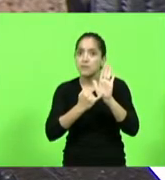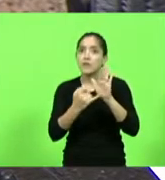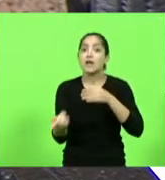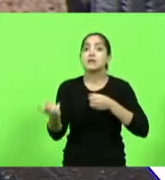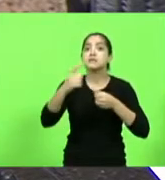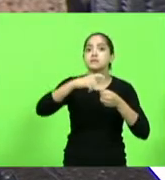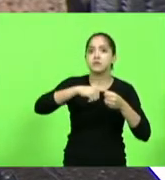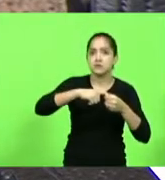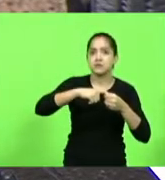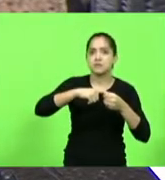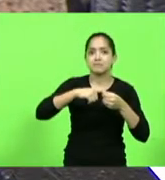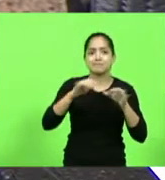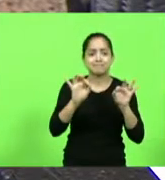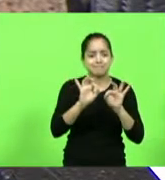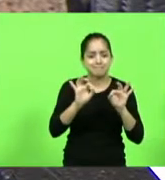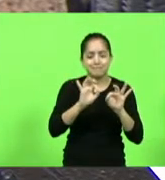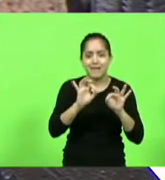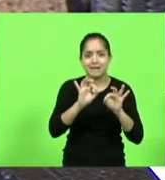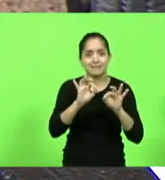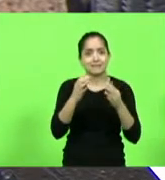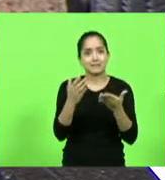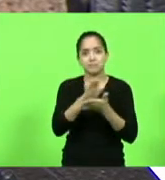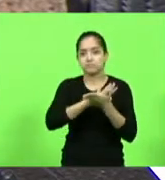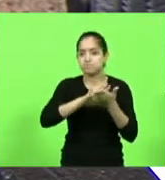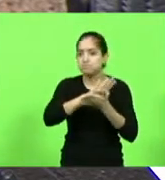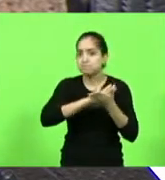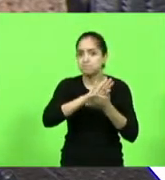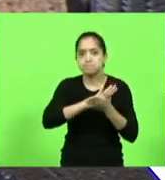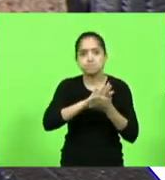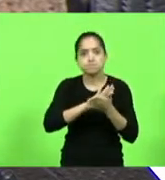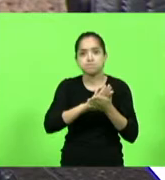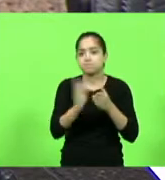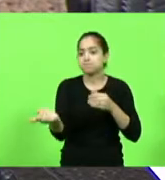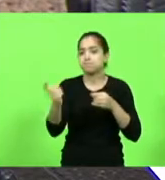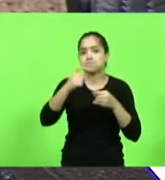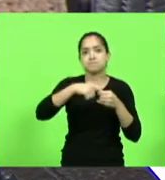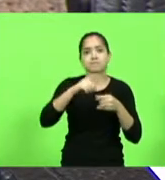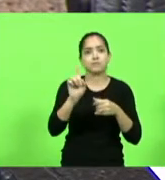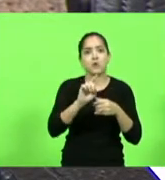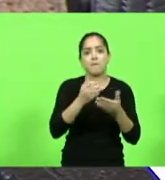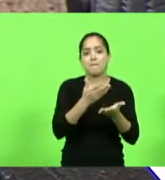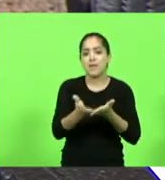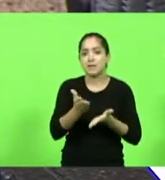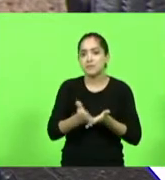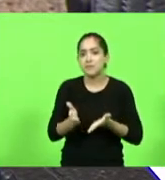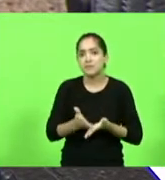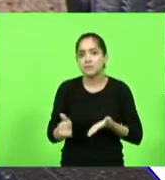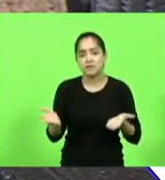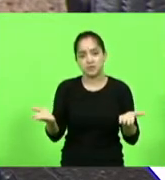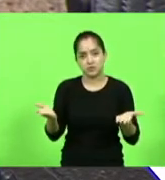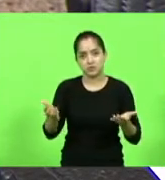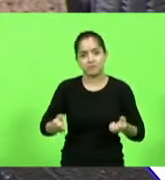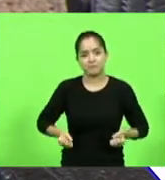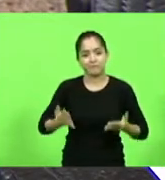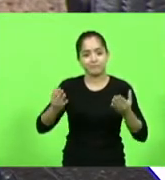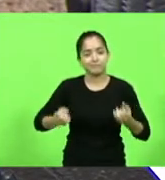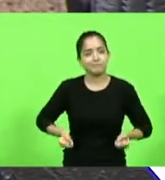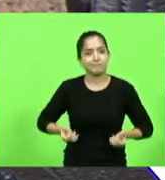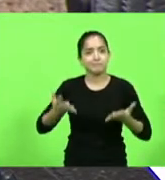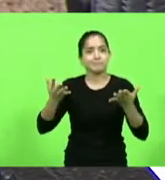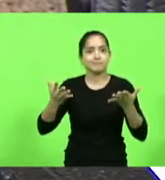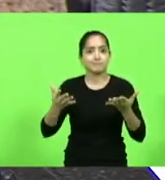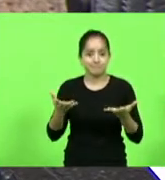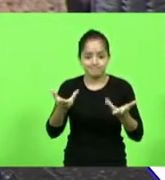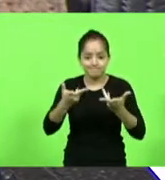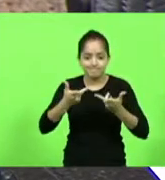é pífio para a população. Simplesmente não retorna. Se perde na máquina pública, na máquina ineficiente,